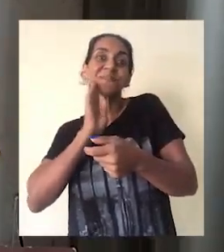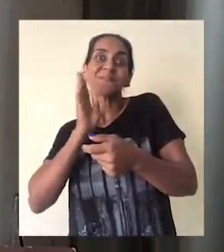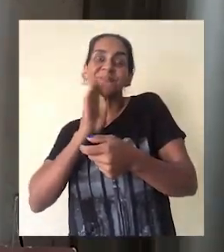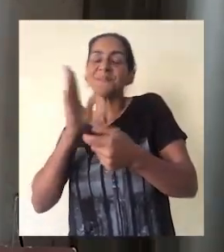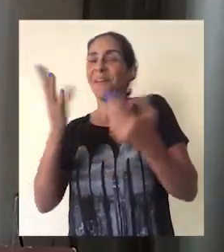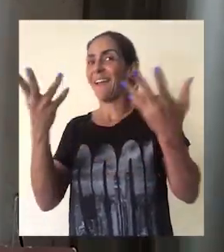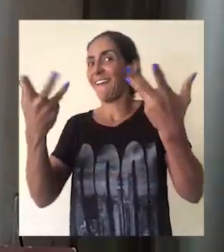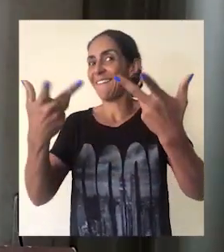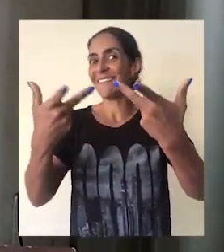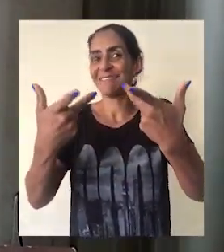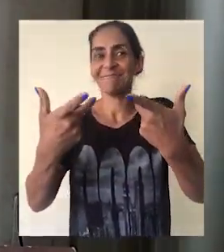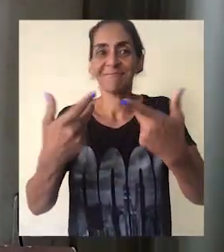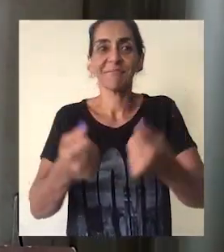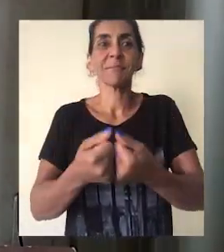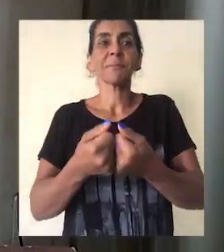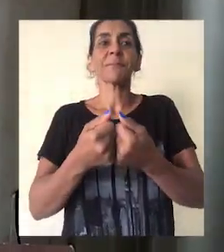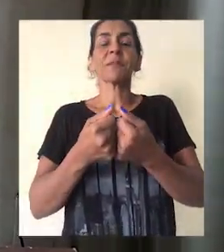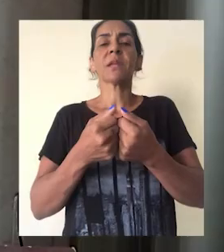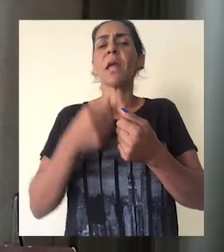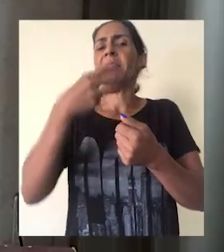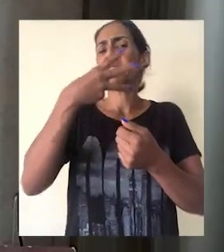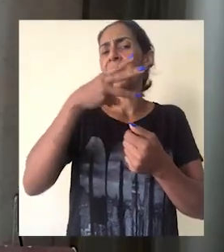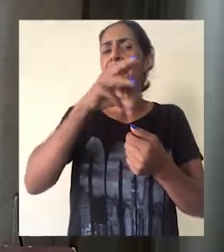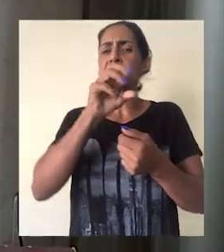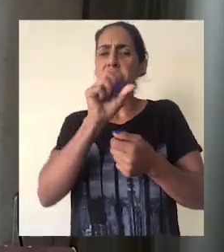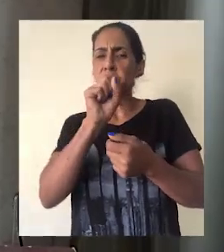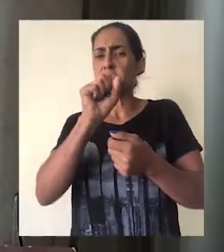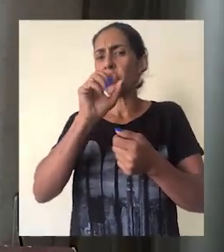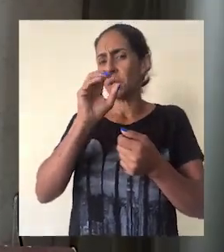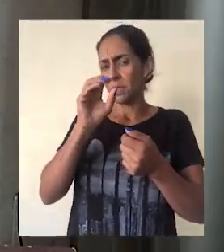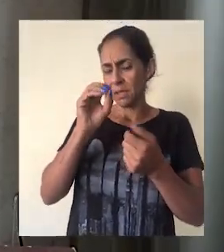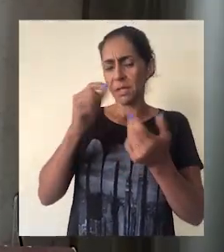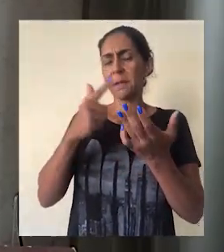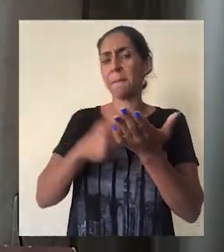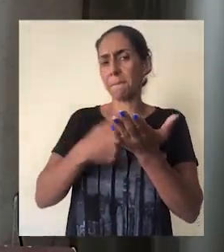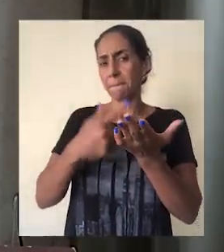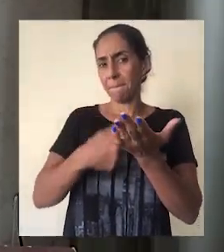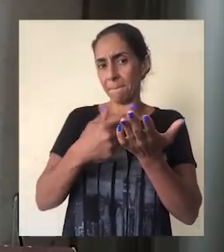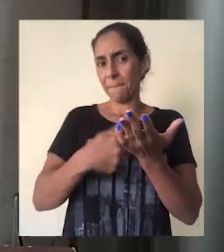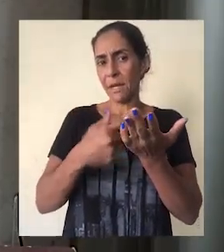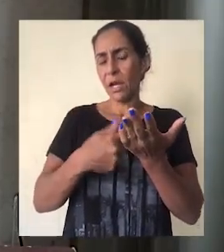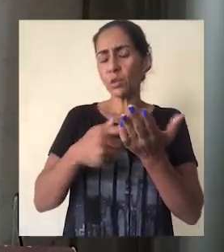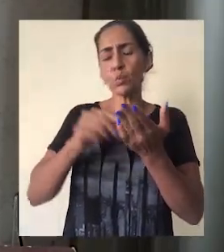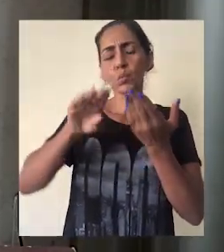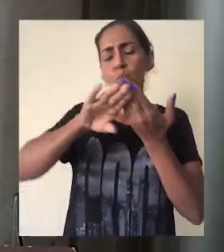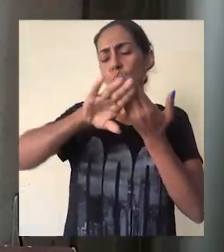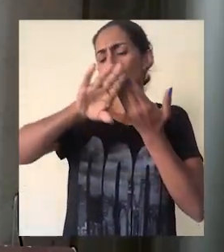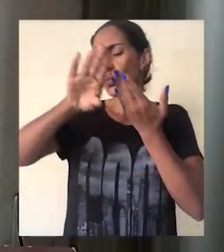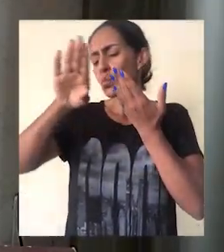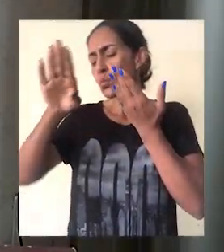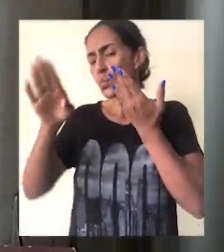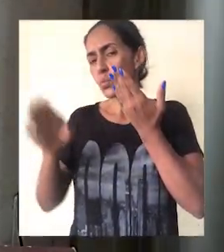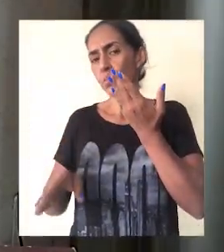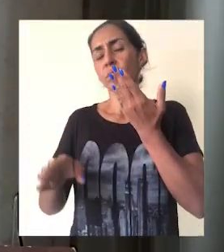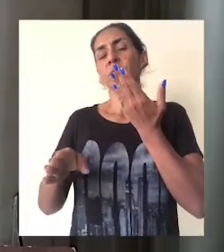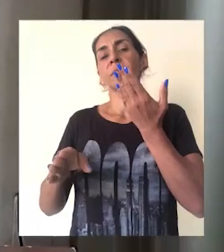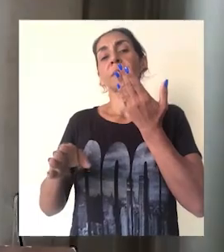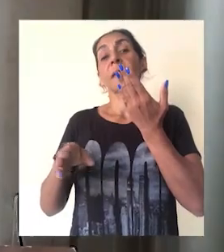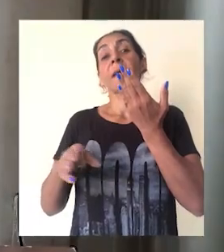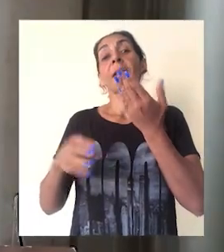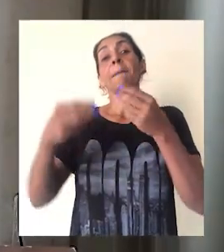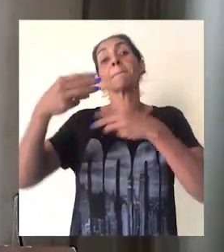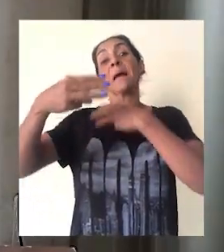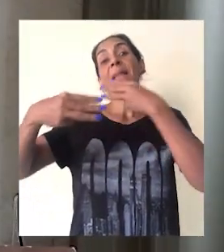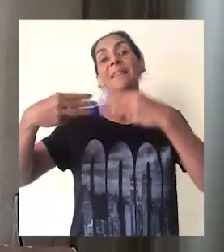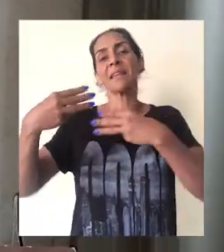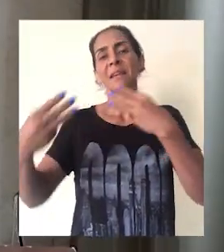simplesmente incrível. Tirando as 386 páginas, todo o restante desse livro é de material extra. Eu